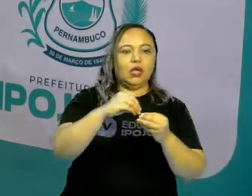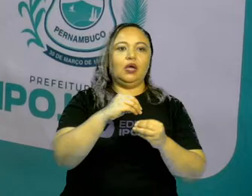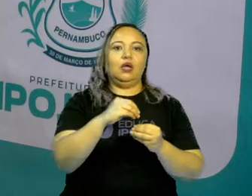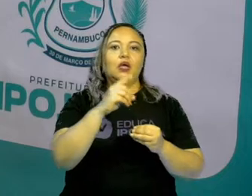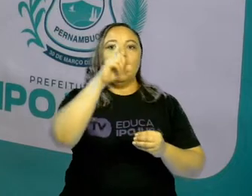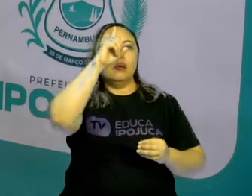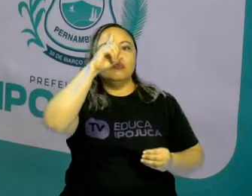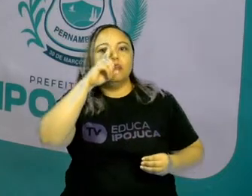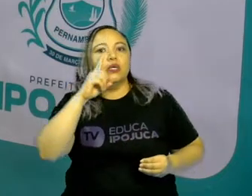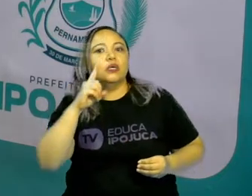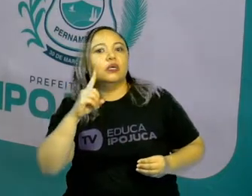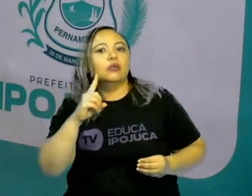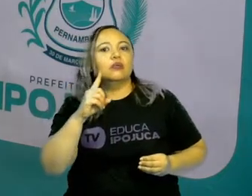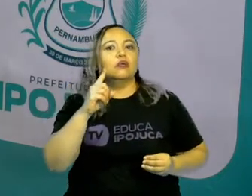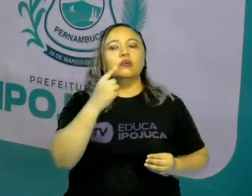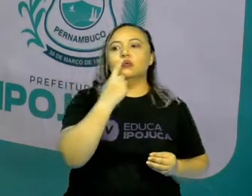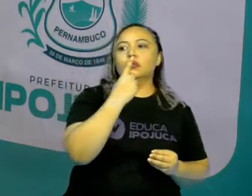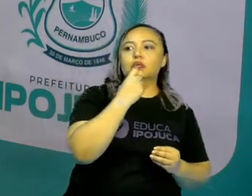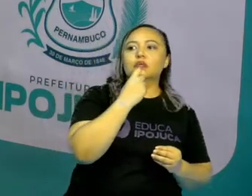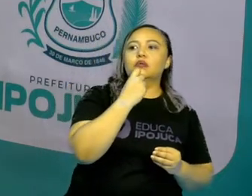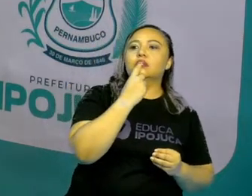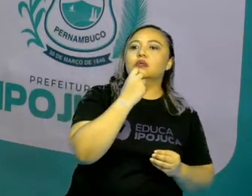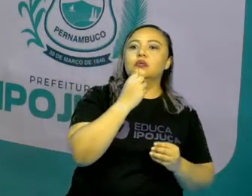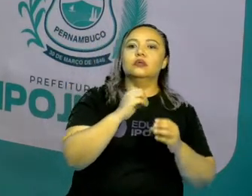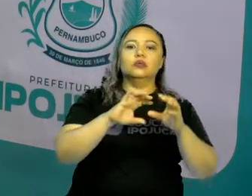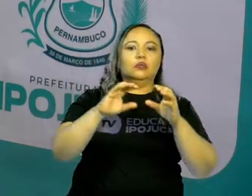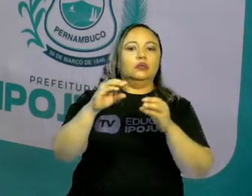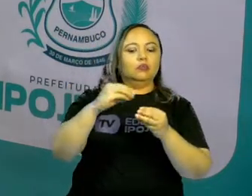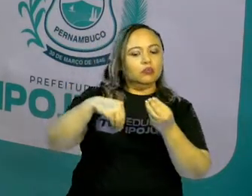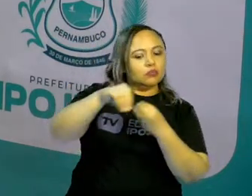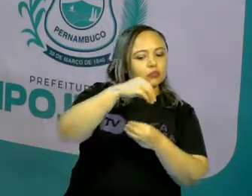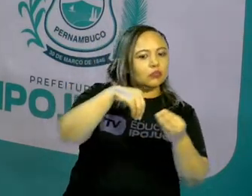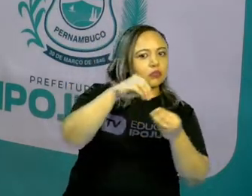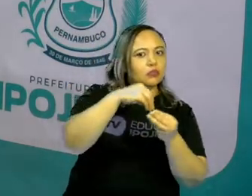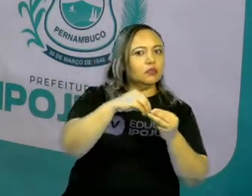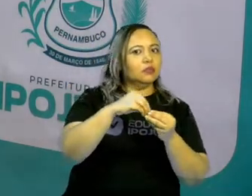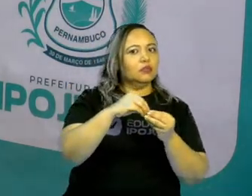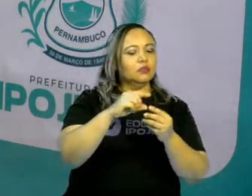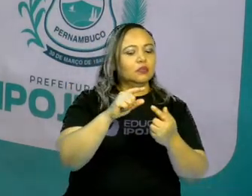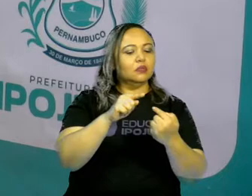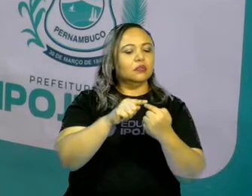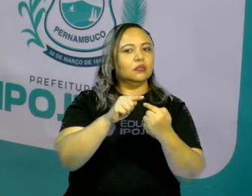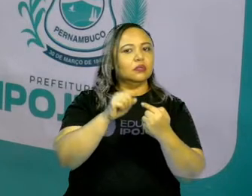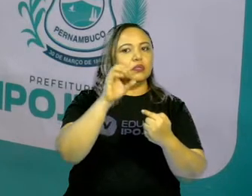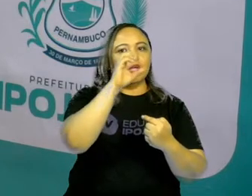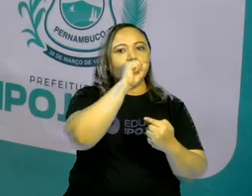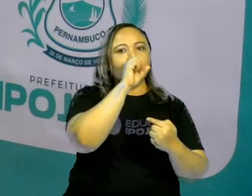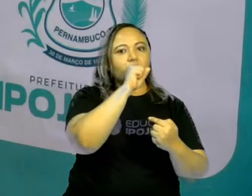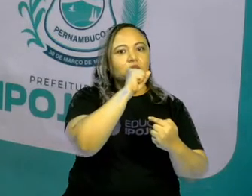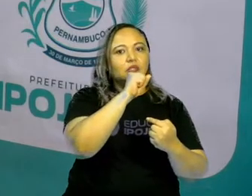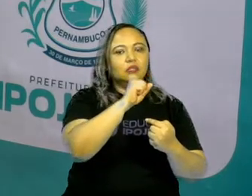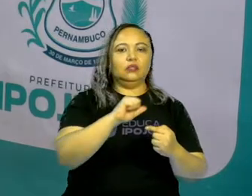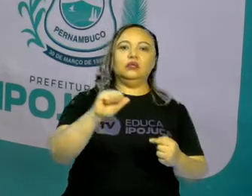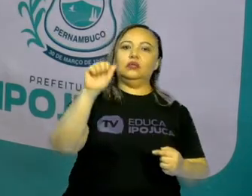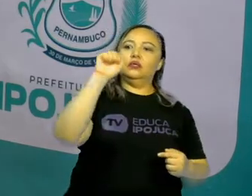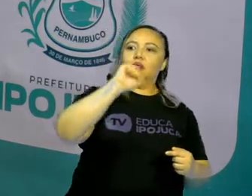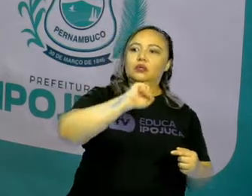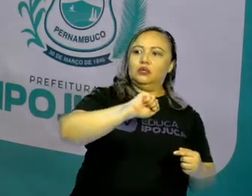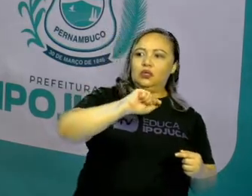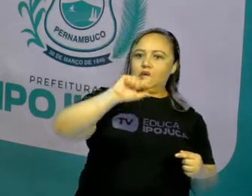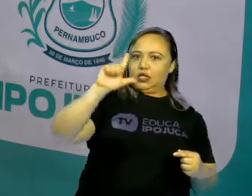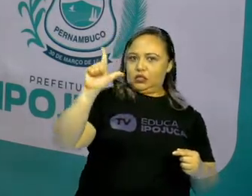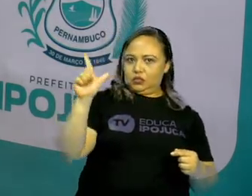vai formar o laranja, forma uma cor secundária. O azul mais o amarelo,